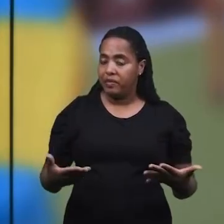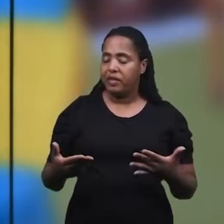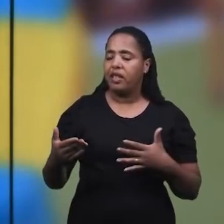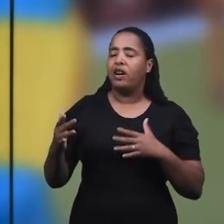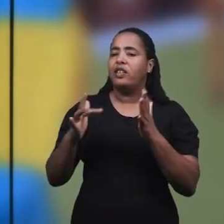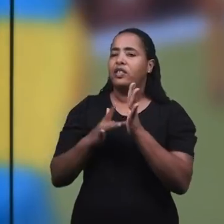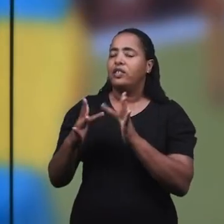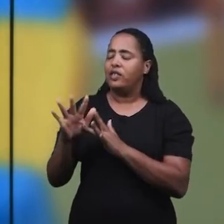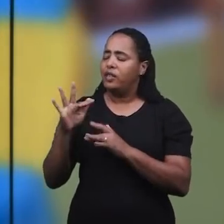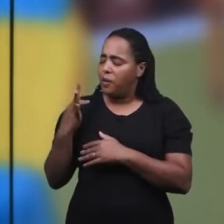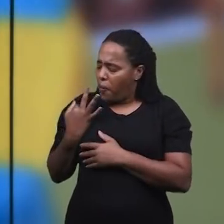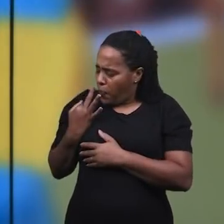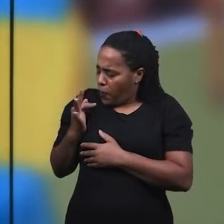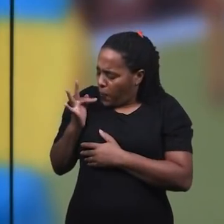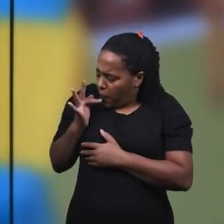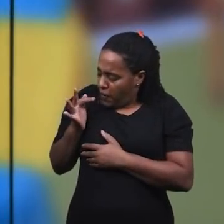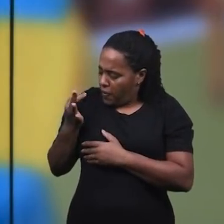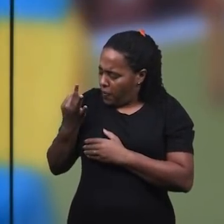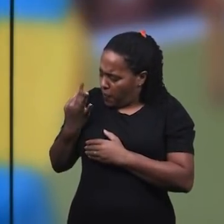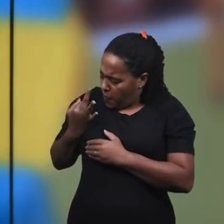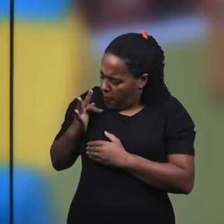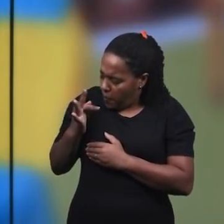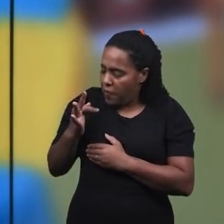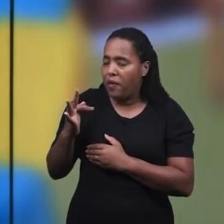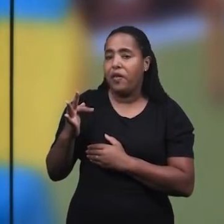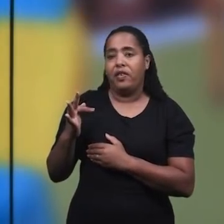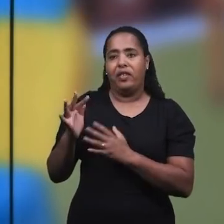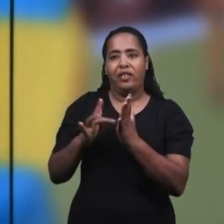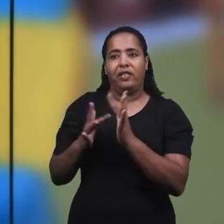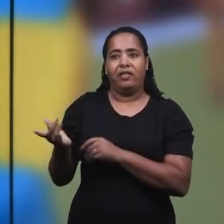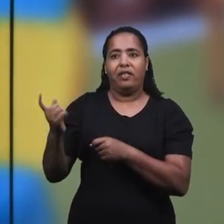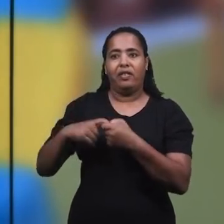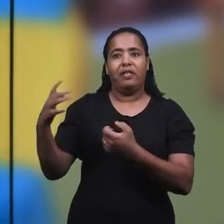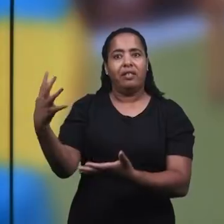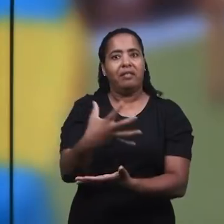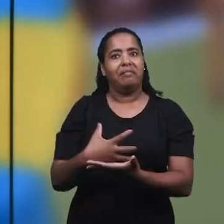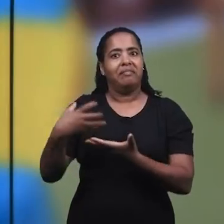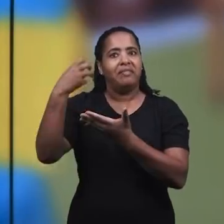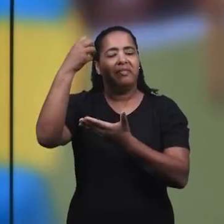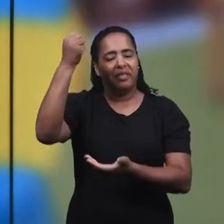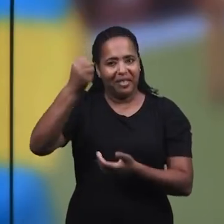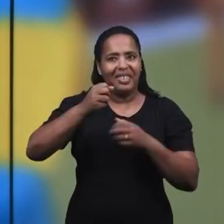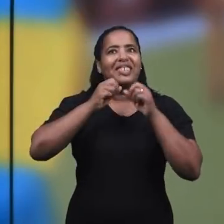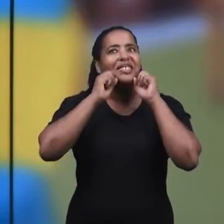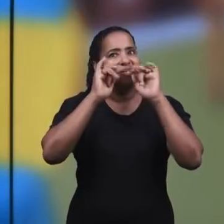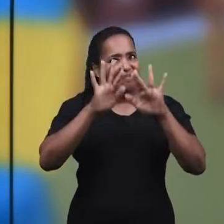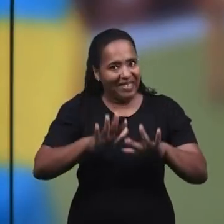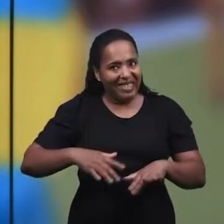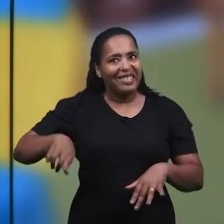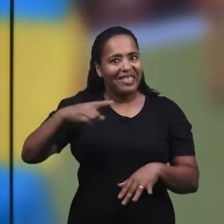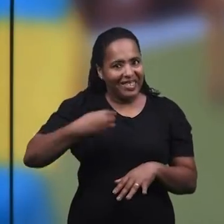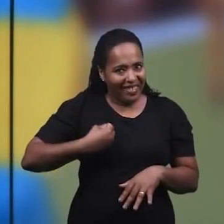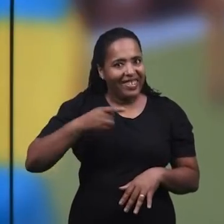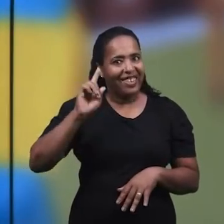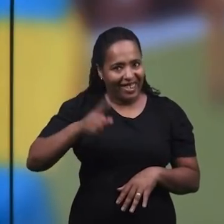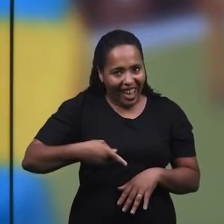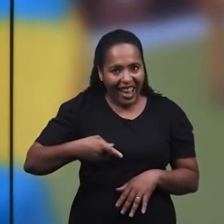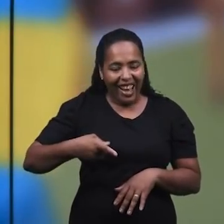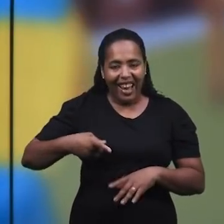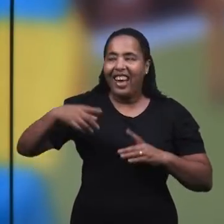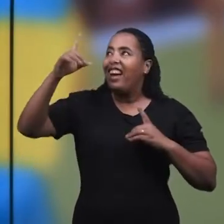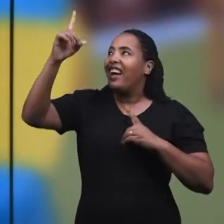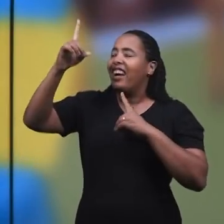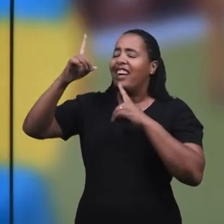em breve, em pouco tempo, Ele virá nos buscar. E que bênção, não é mesmo? Jesus nos